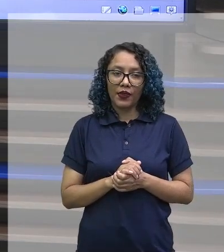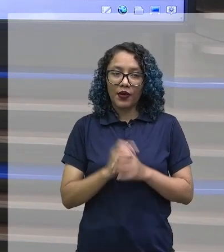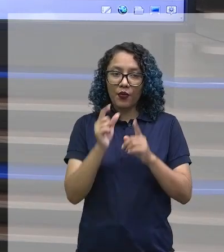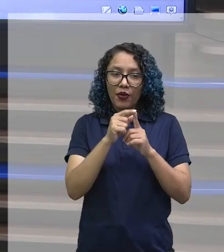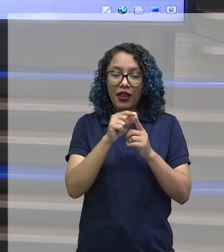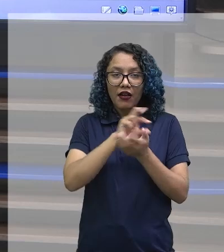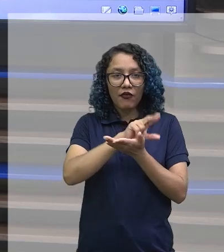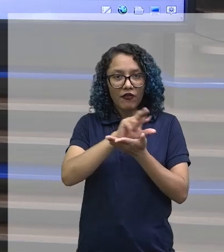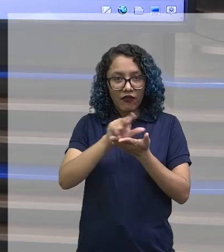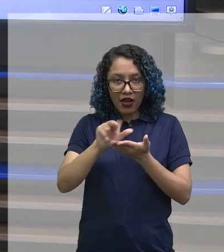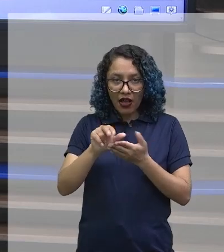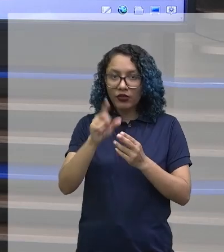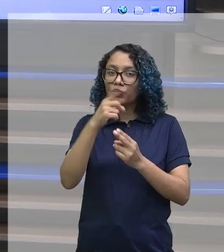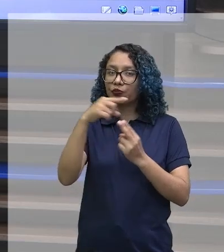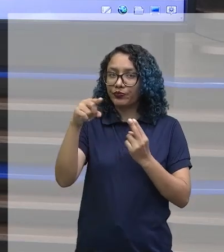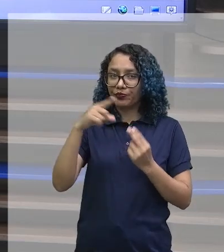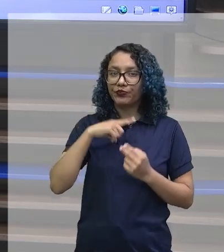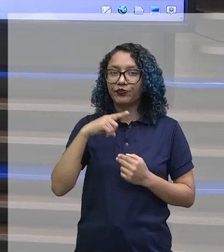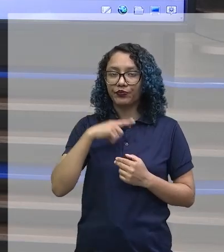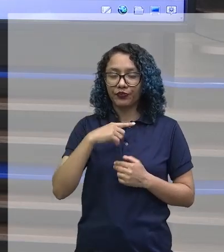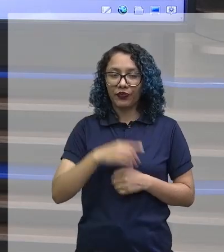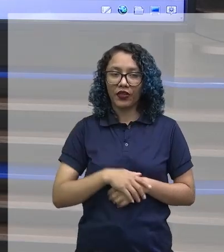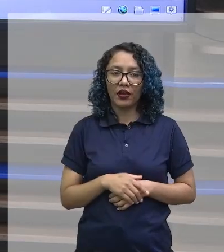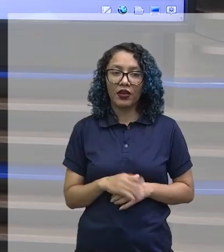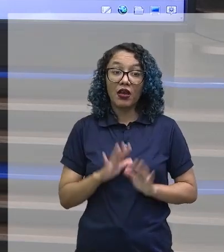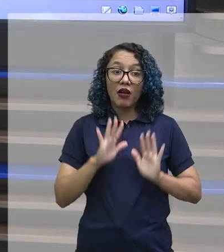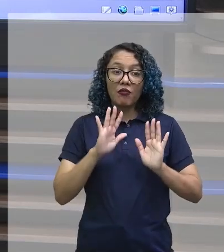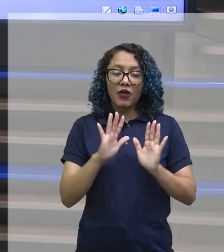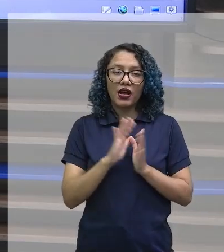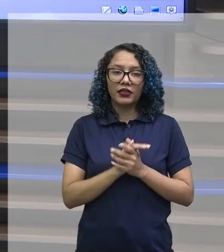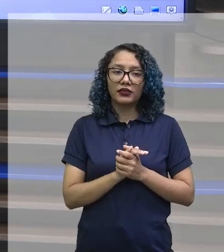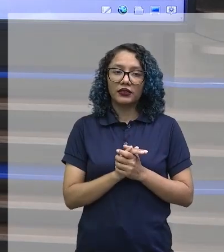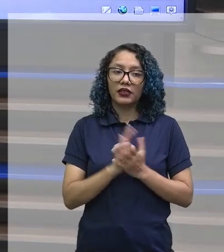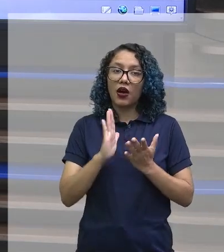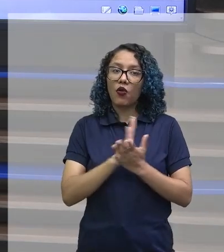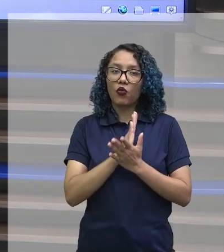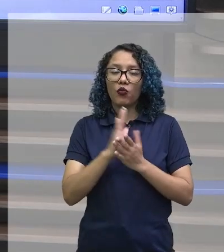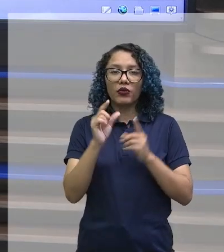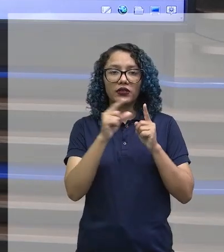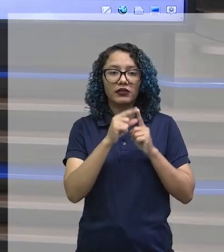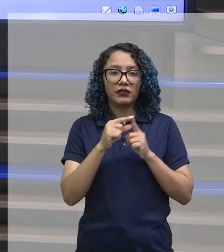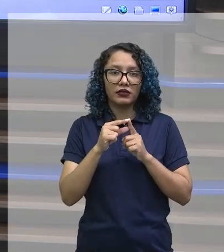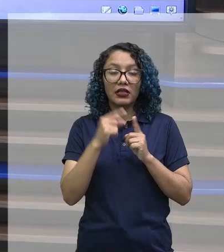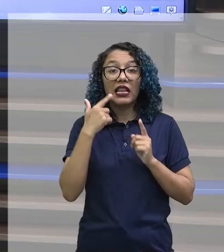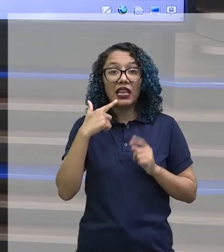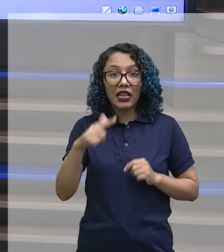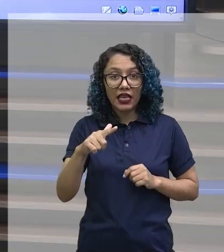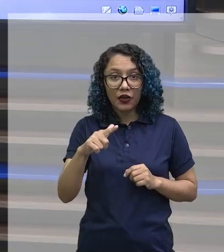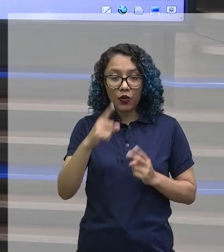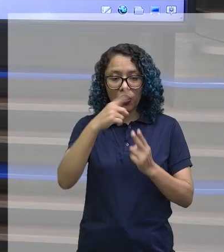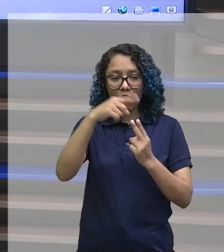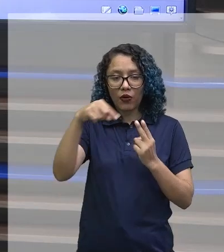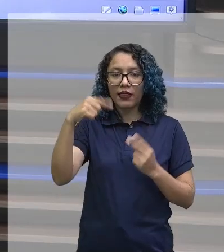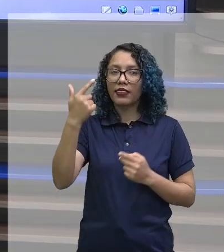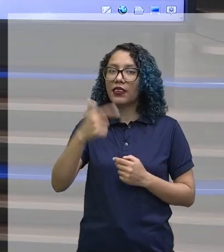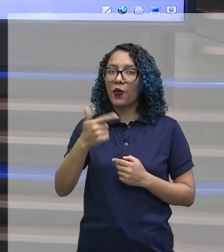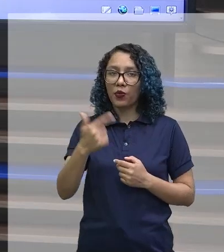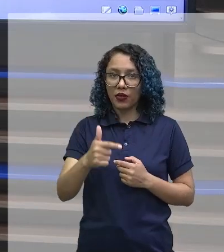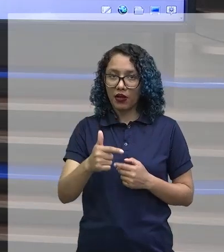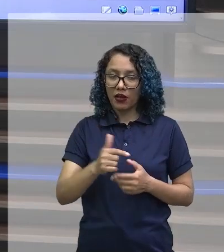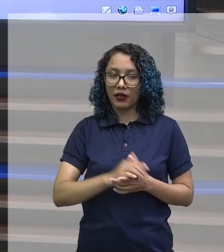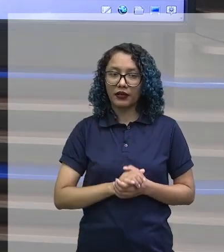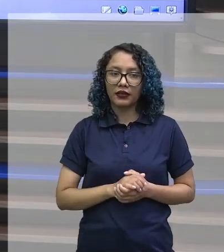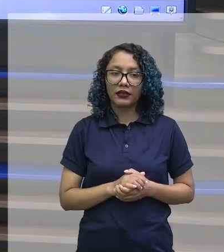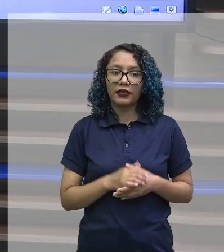que terão essa acentuação. É claro que em outras línguas, por exemplo, não há esse acento gráfico, né? Então,